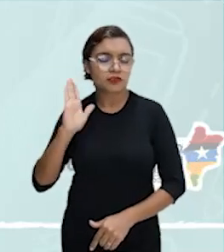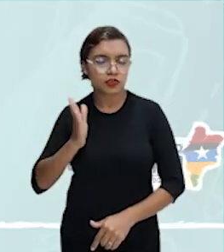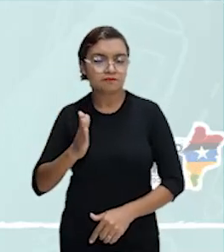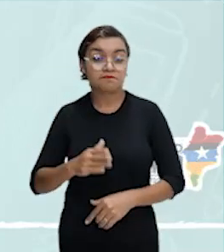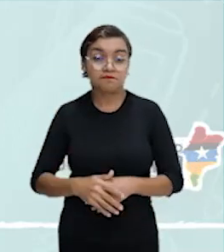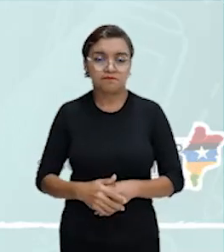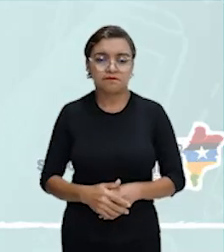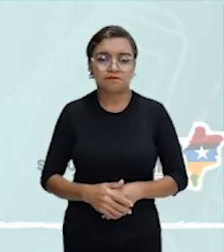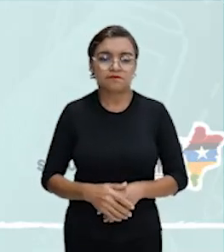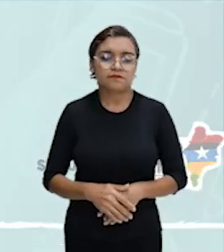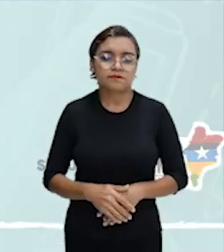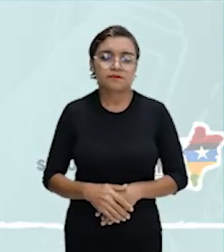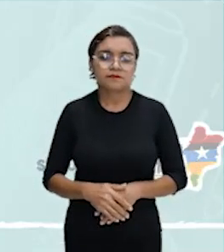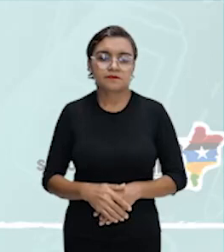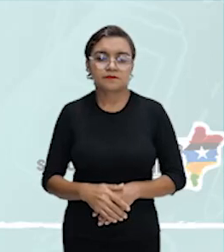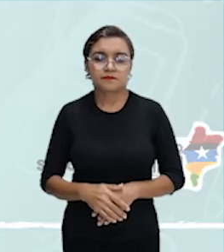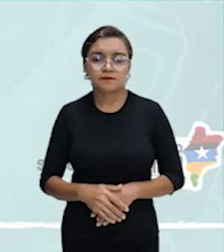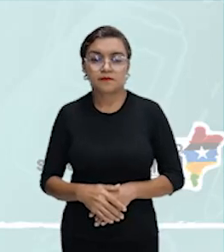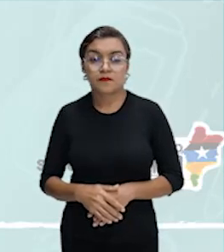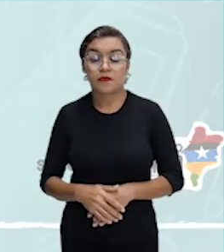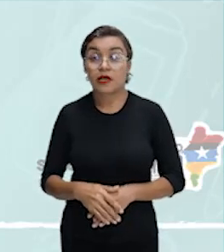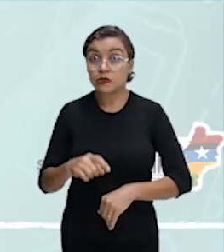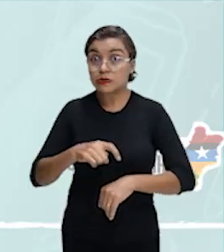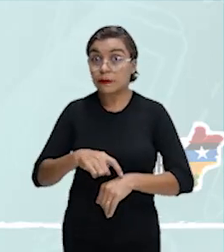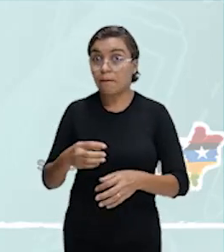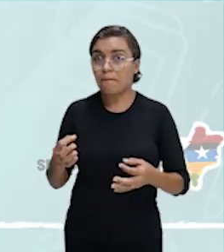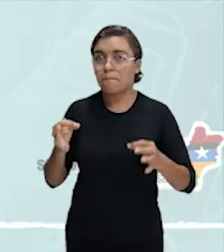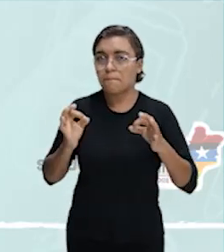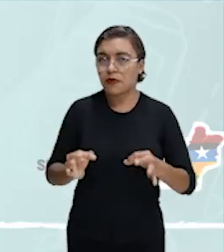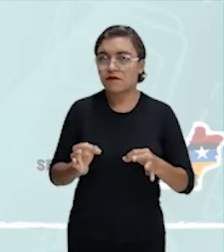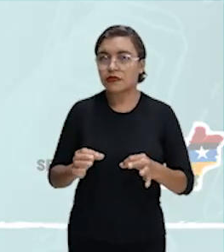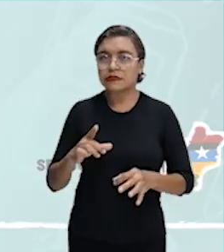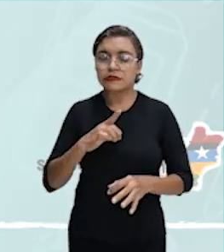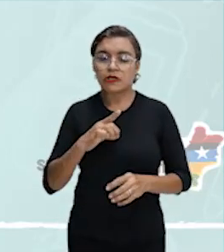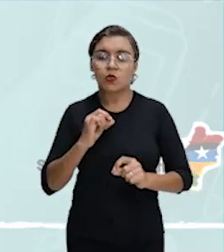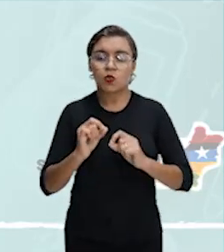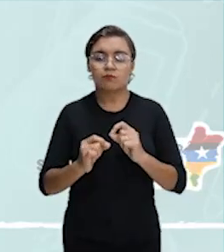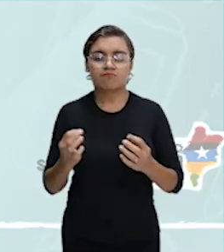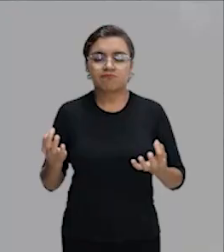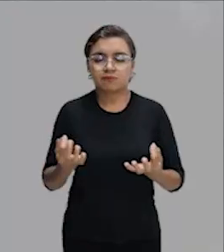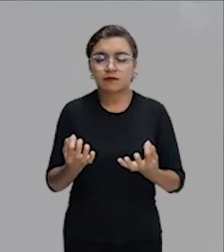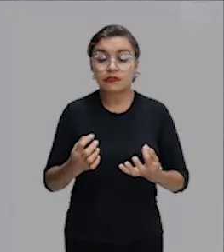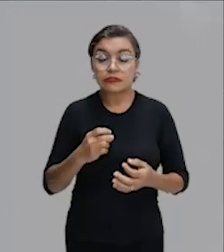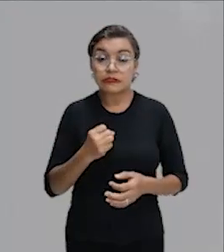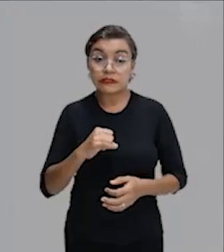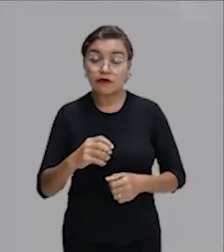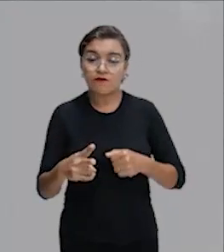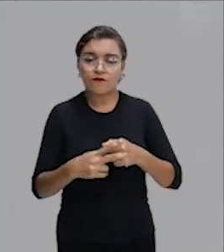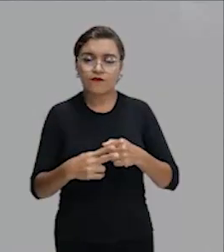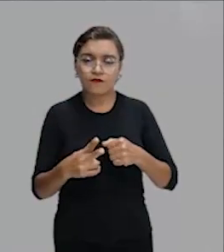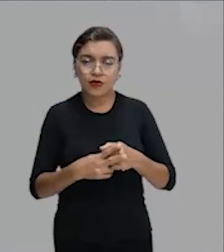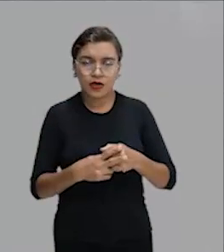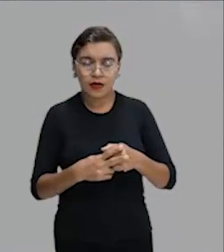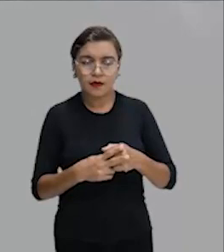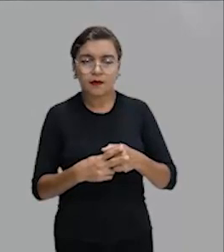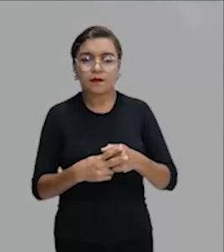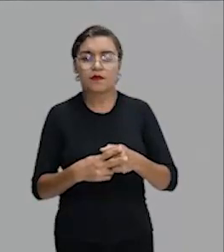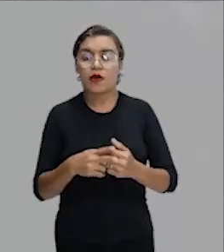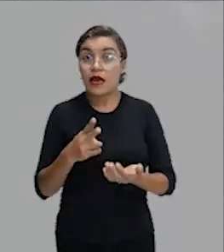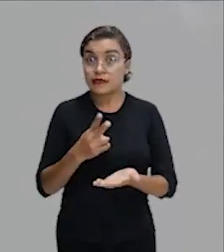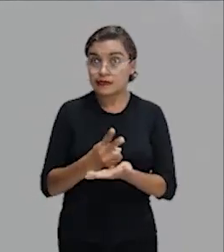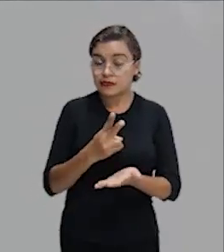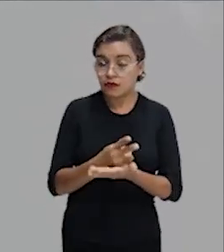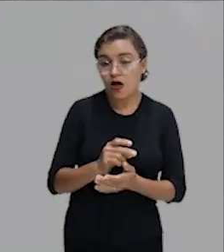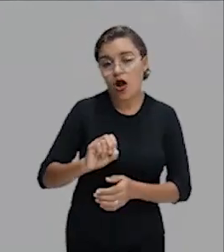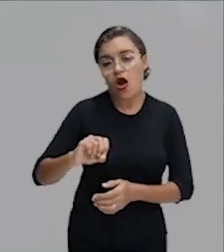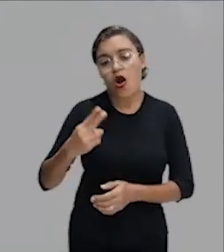realizada. Bom? Nos tempos perfeitos, nós vamos seguir a consideração se o verbo é regular ou se ele é